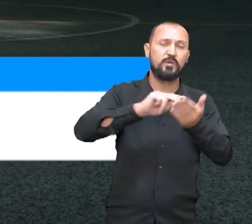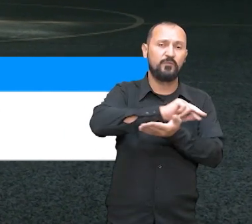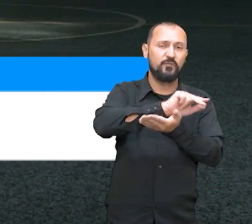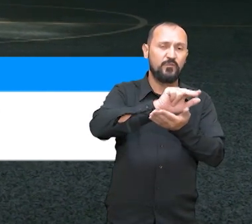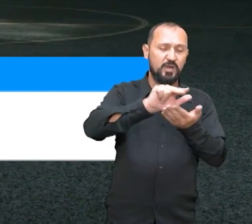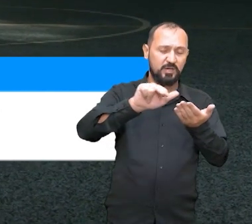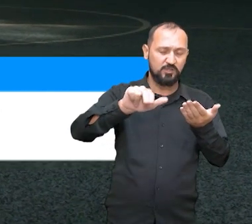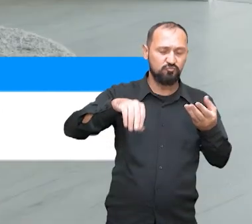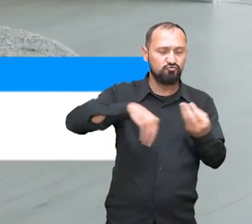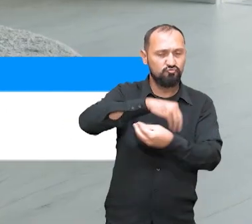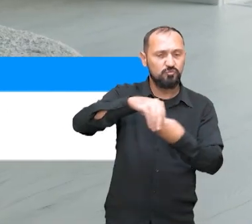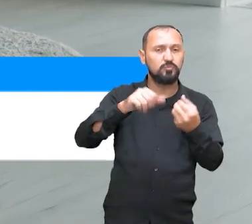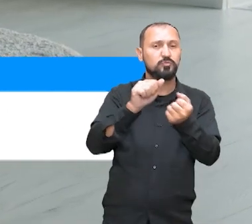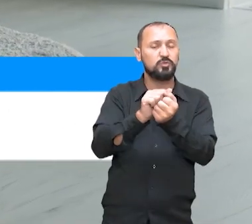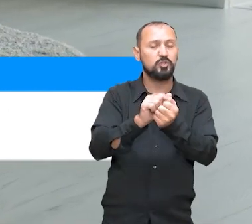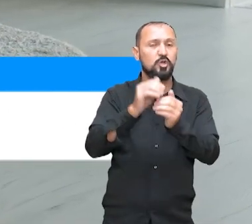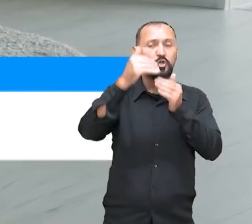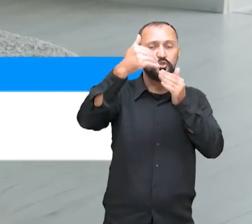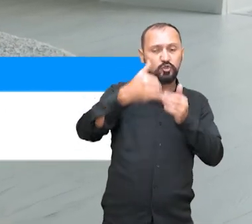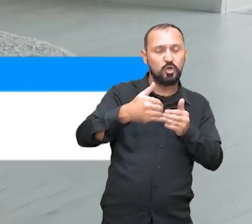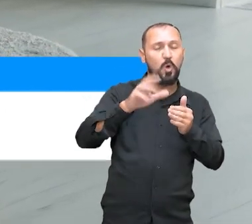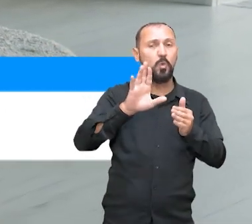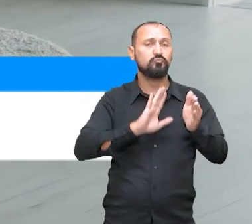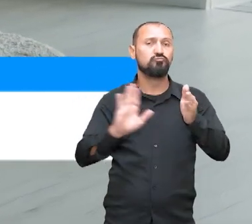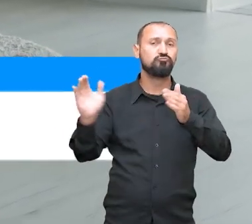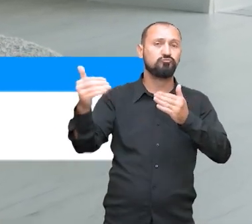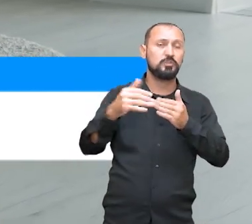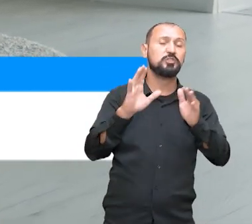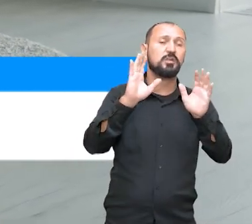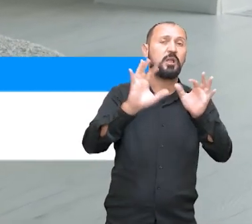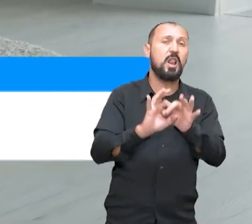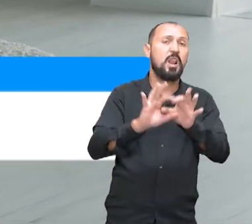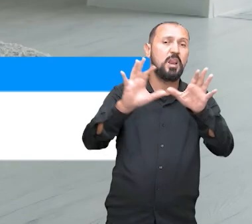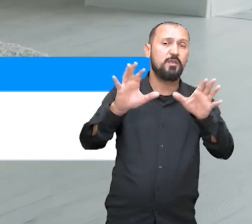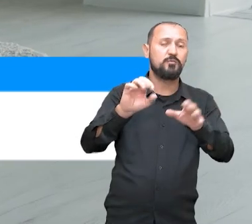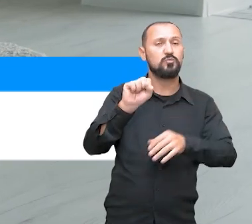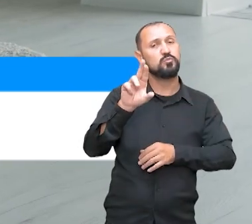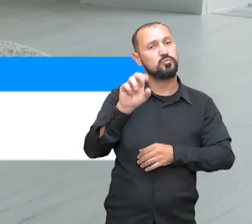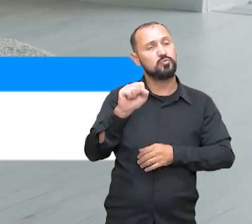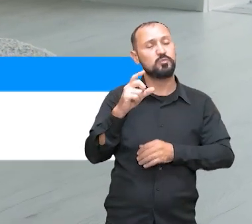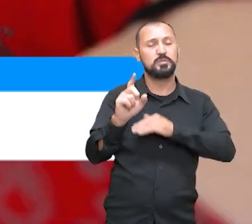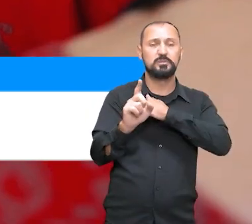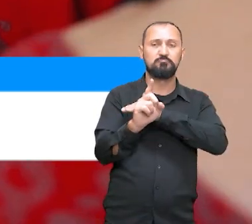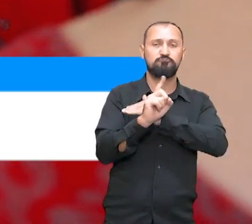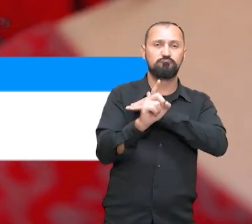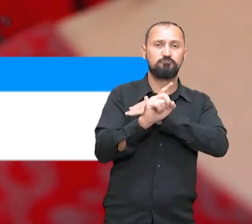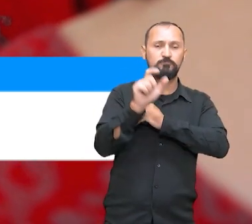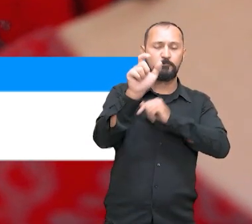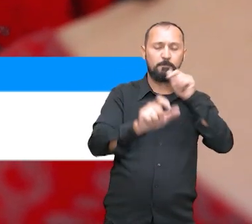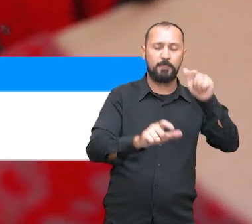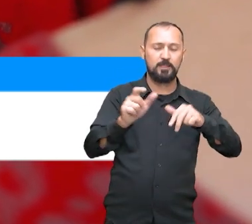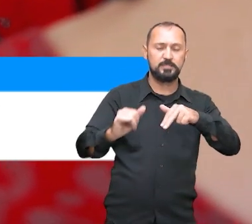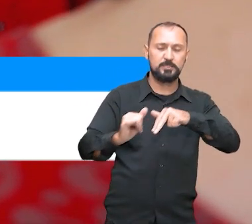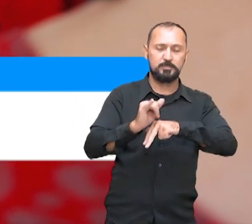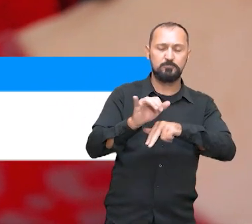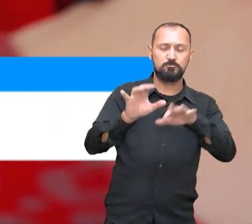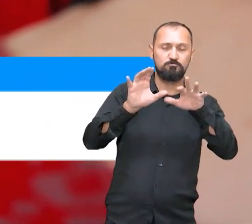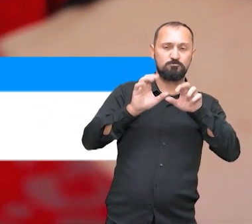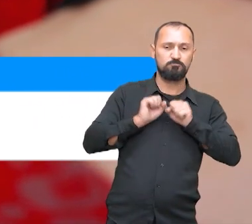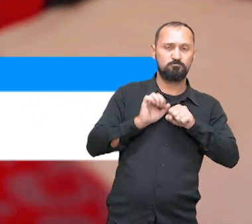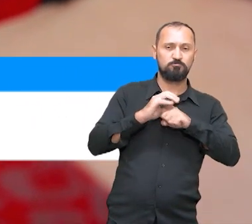equipes multidisciplinares que, de forma direta ou indireta, já estejam à disposição do SUS. O atendimento à vítima